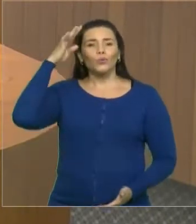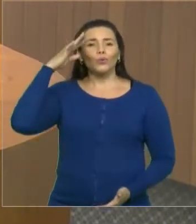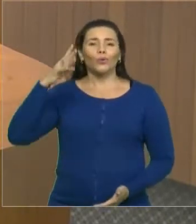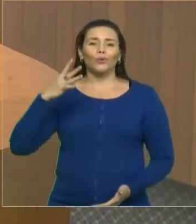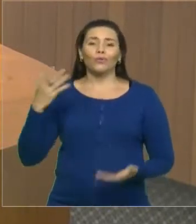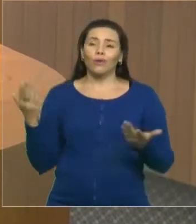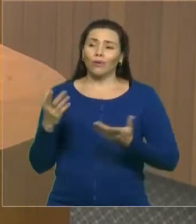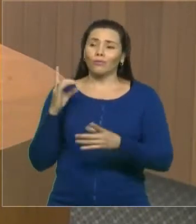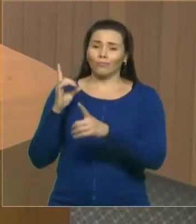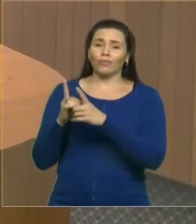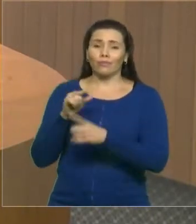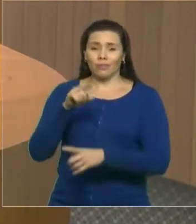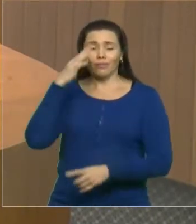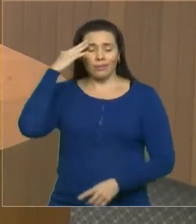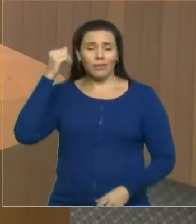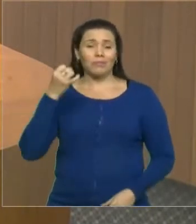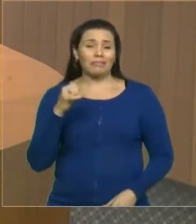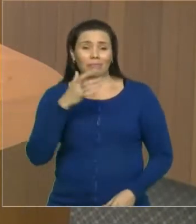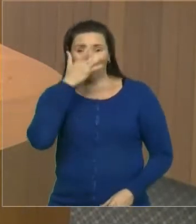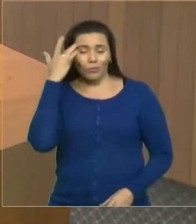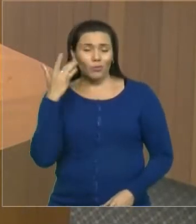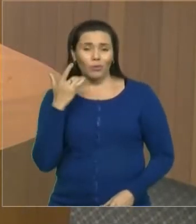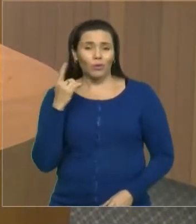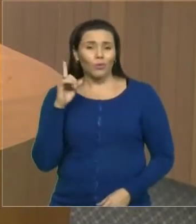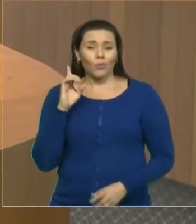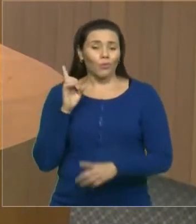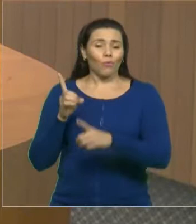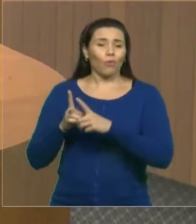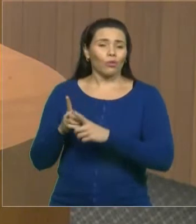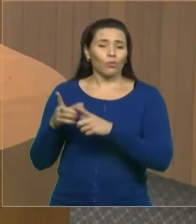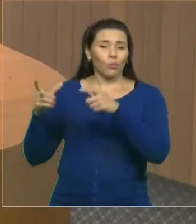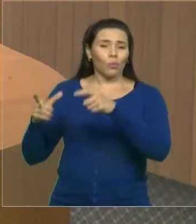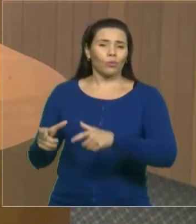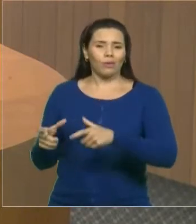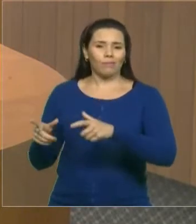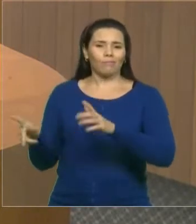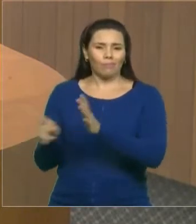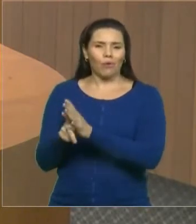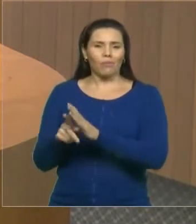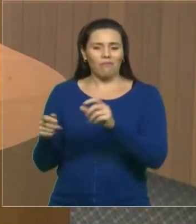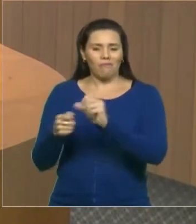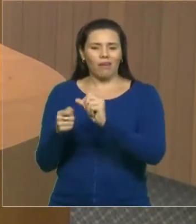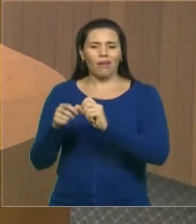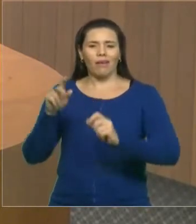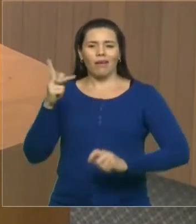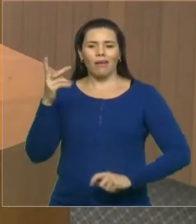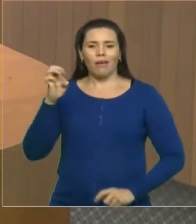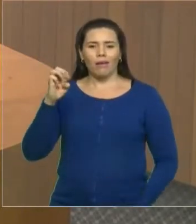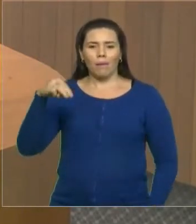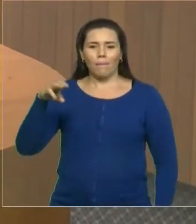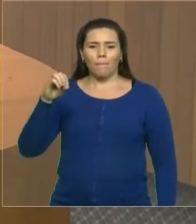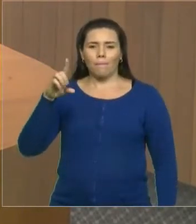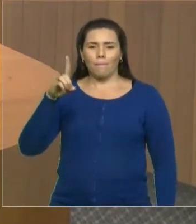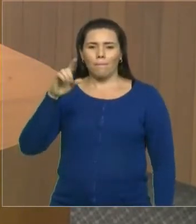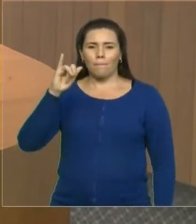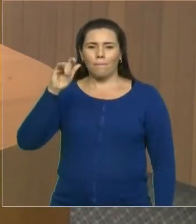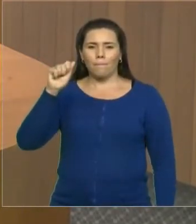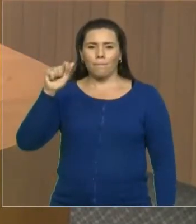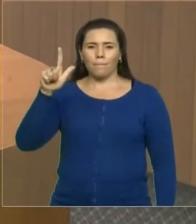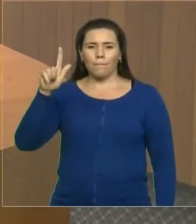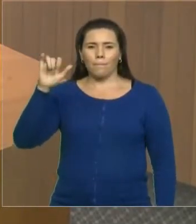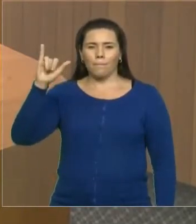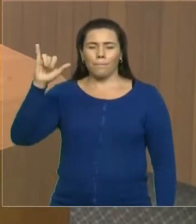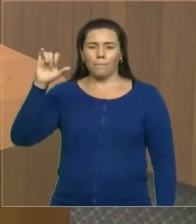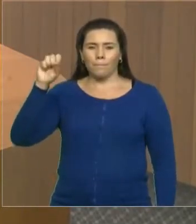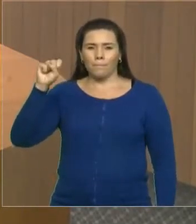tratamento. Então, deputado Marco, você, que assim como eu, destacamos nossas emendas parlamentares, você para